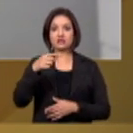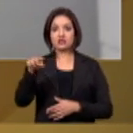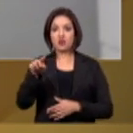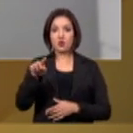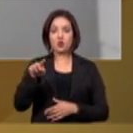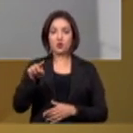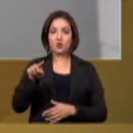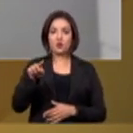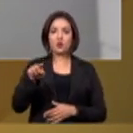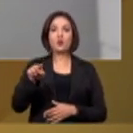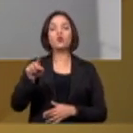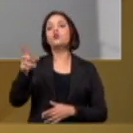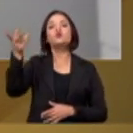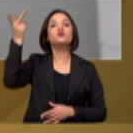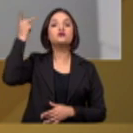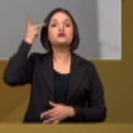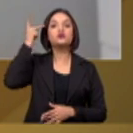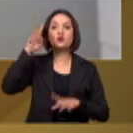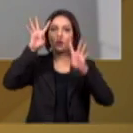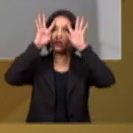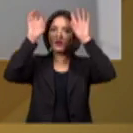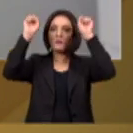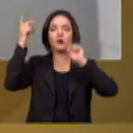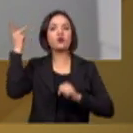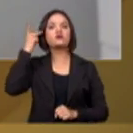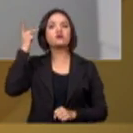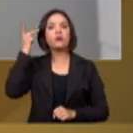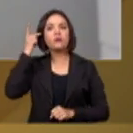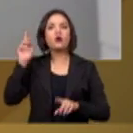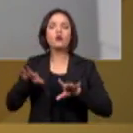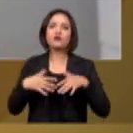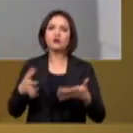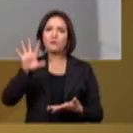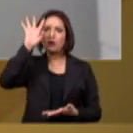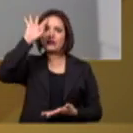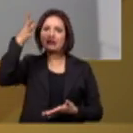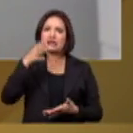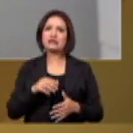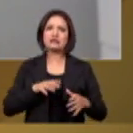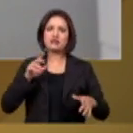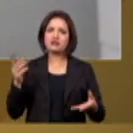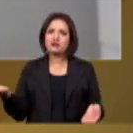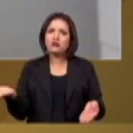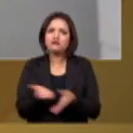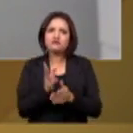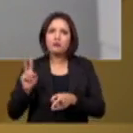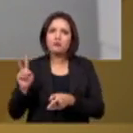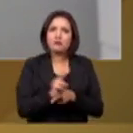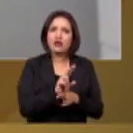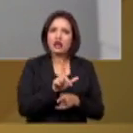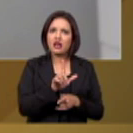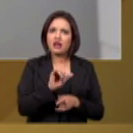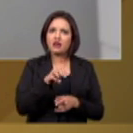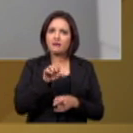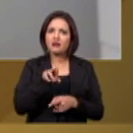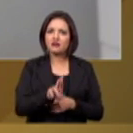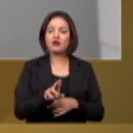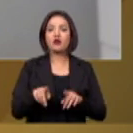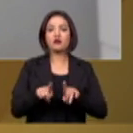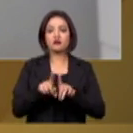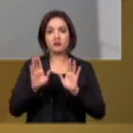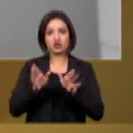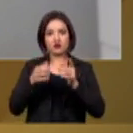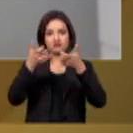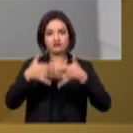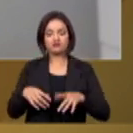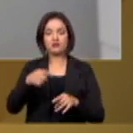tribunal de justiça do estado de são paulo tipo posso decisão treinar bem jantou aí com ele se ela for protegida de leite tente que